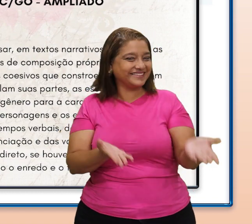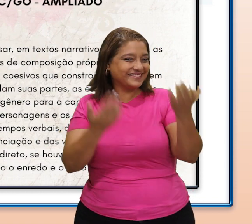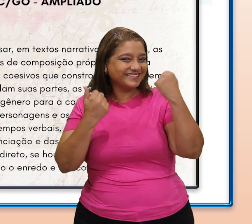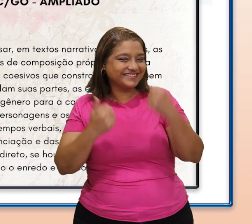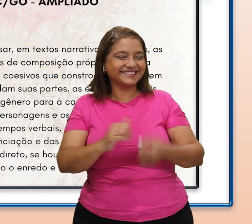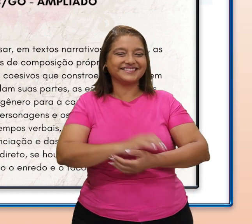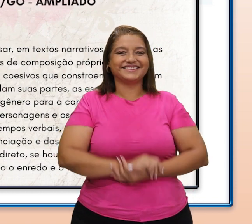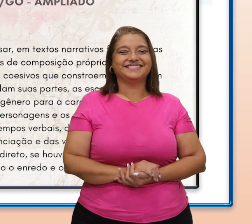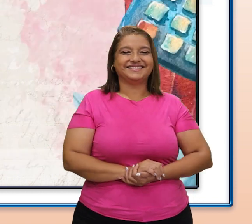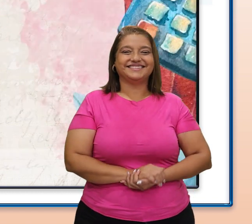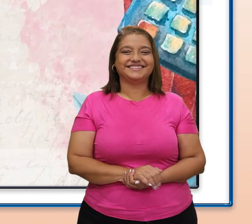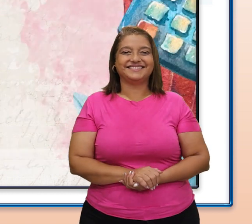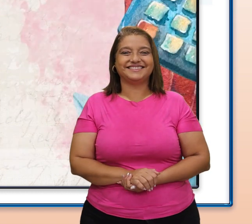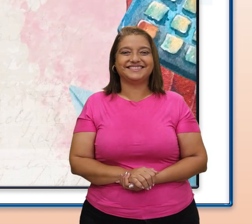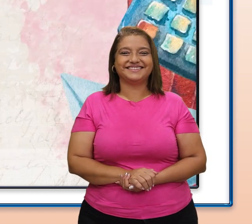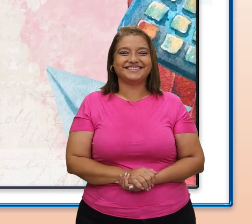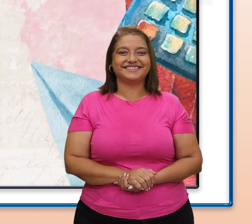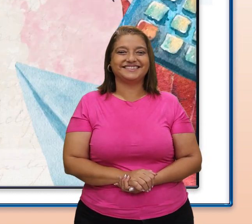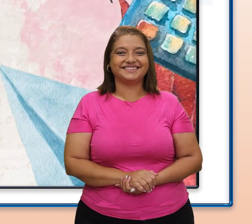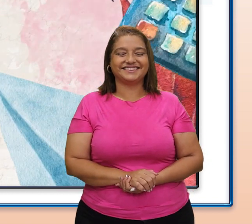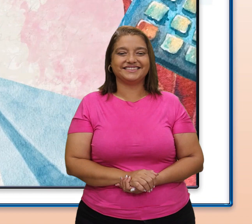lá?